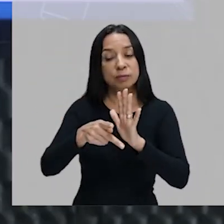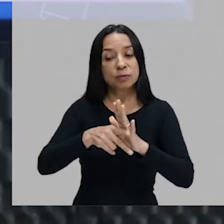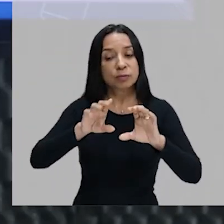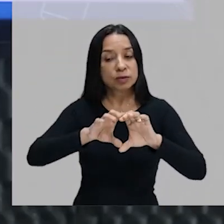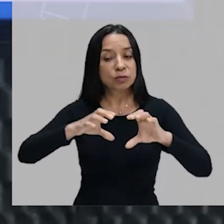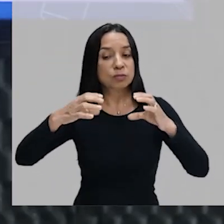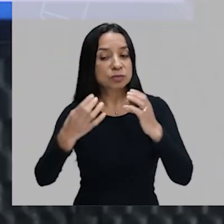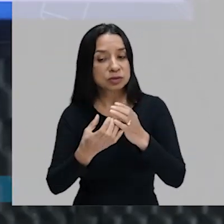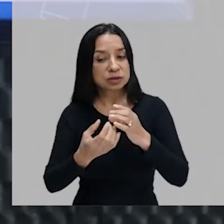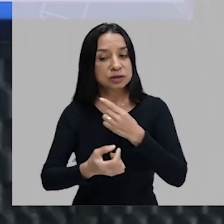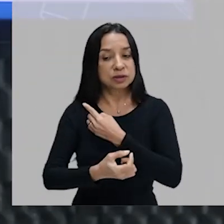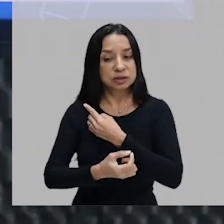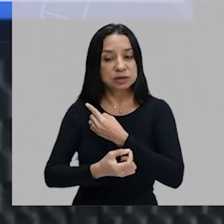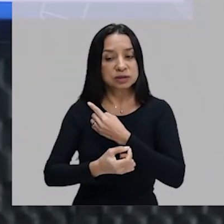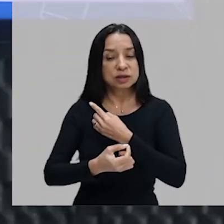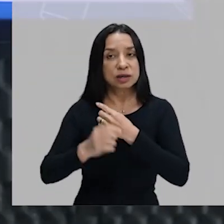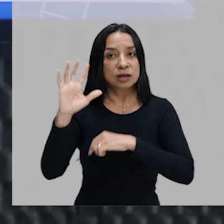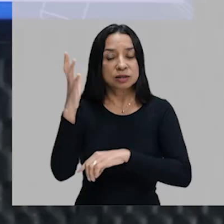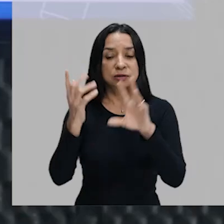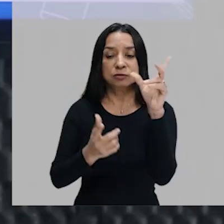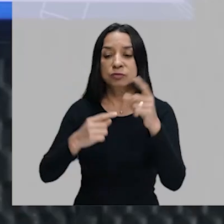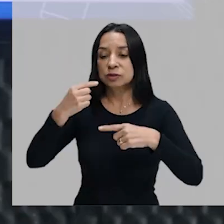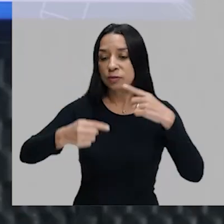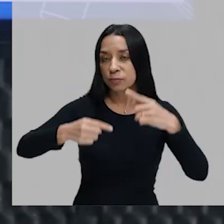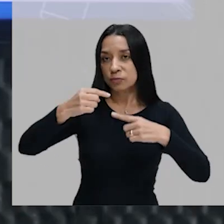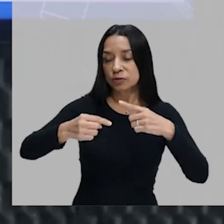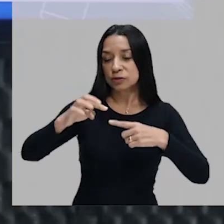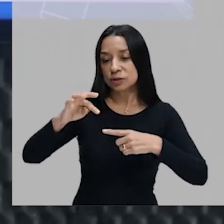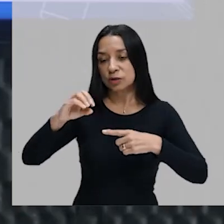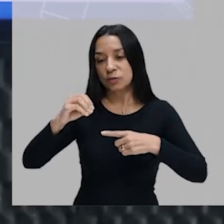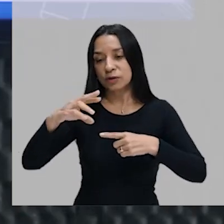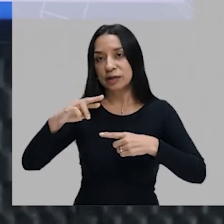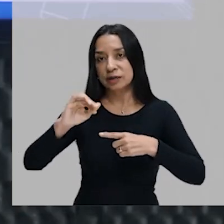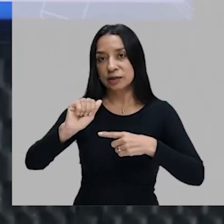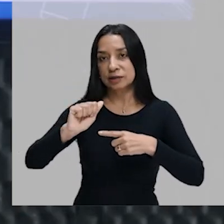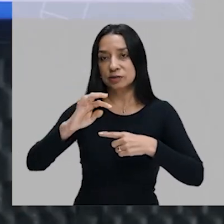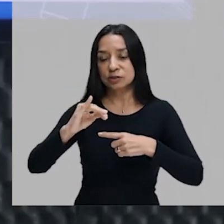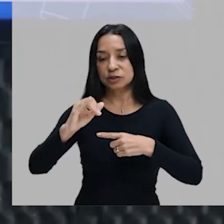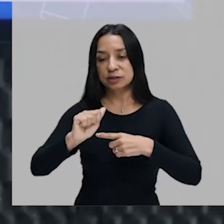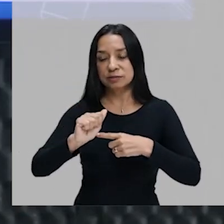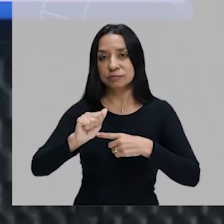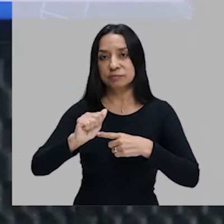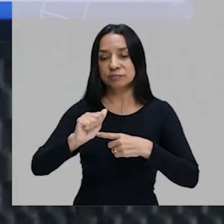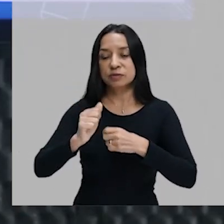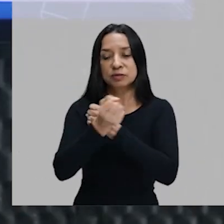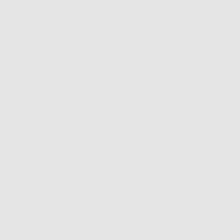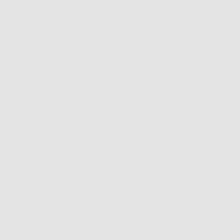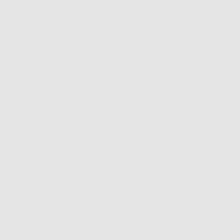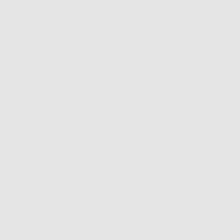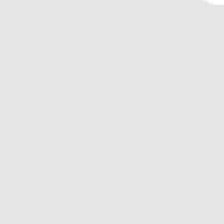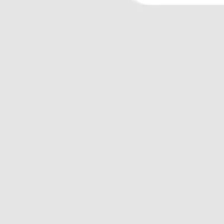a natureza política teocrática deles. Ok, galerinha? Um grande abraço e até o próximo encontro.